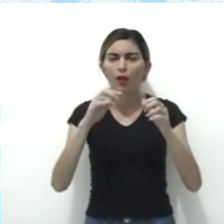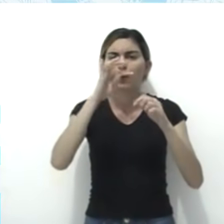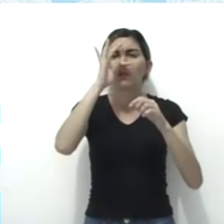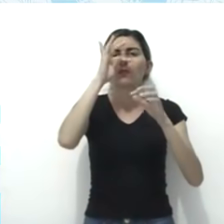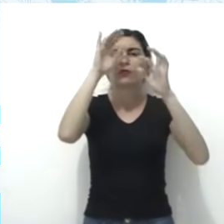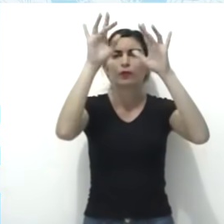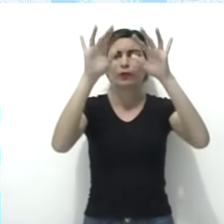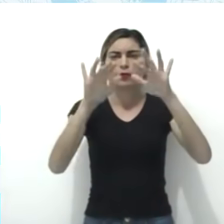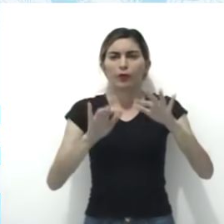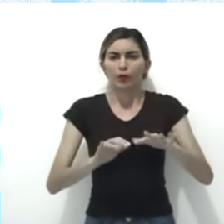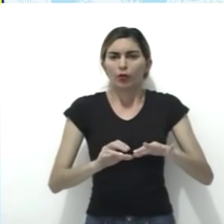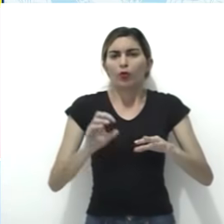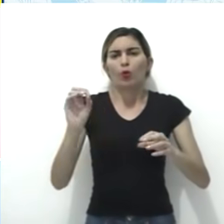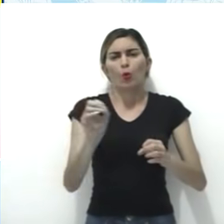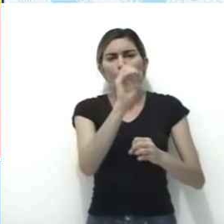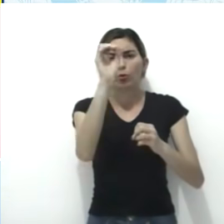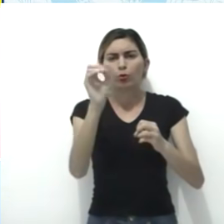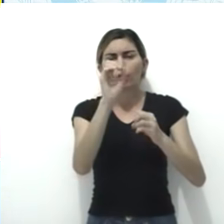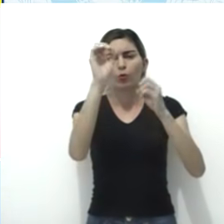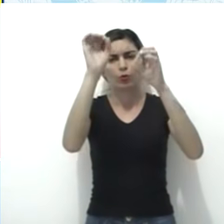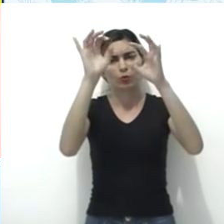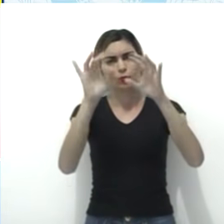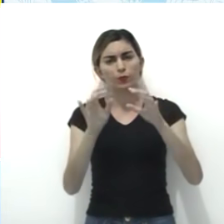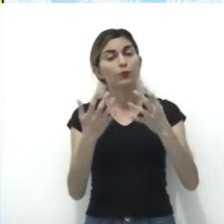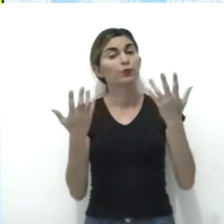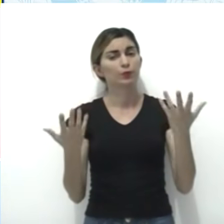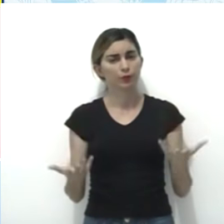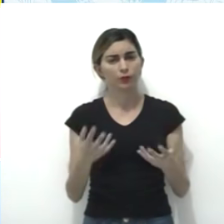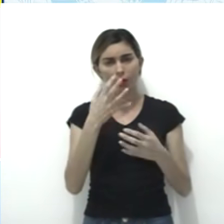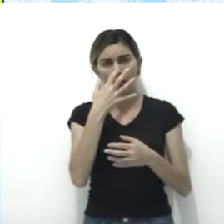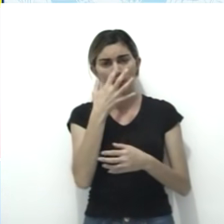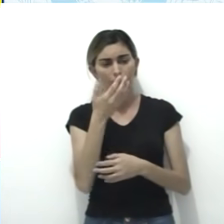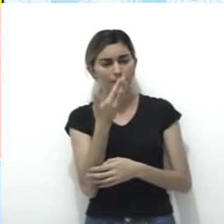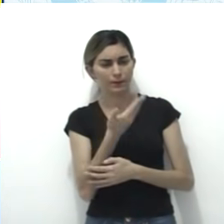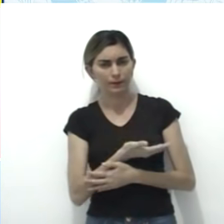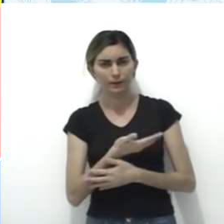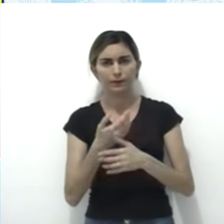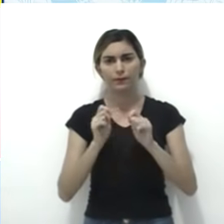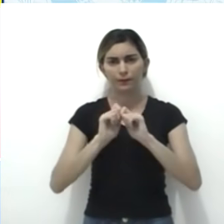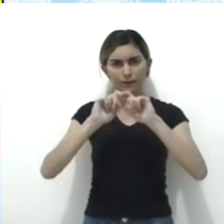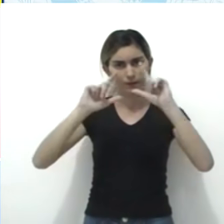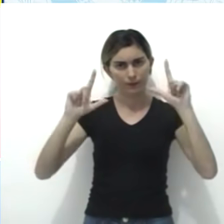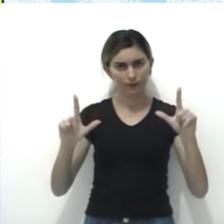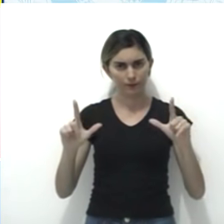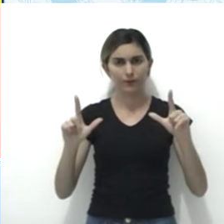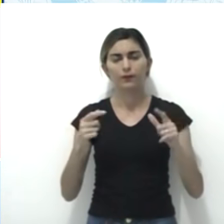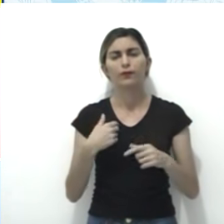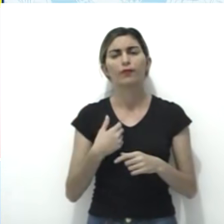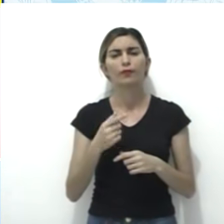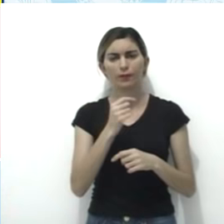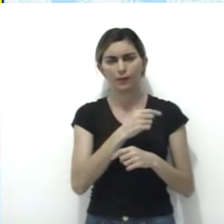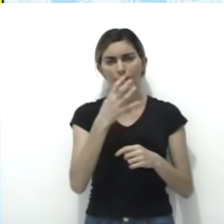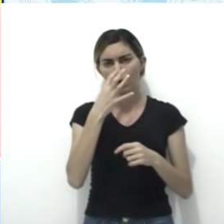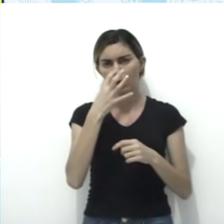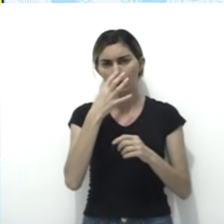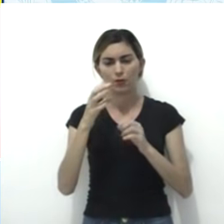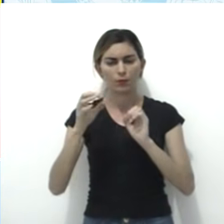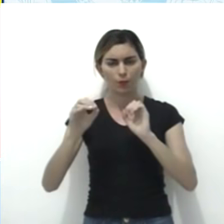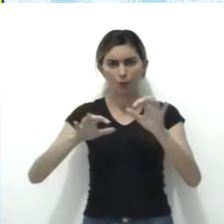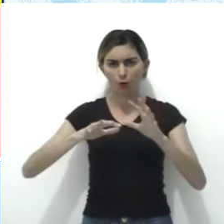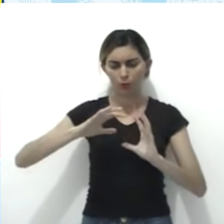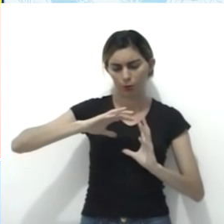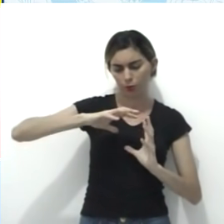primavera e outono na imagem vocês vão observar esses esse